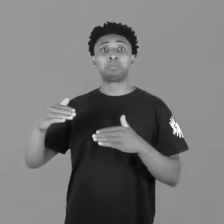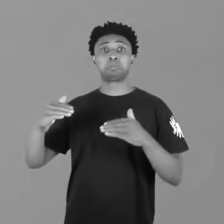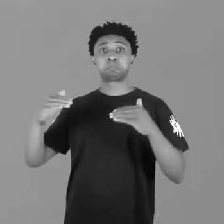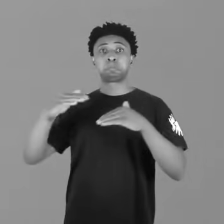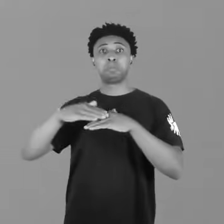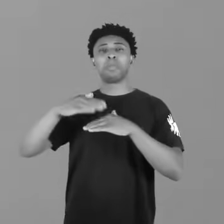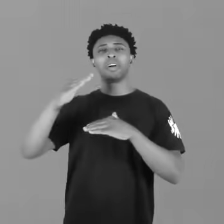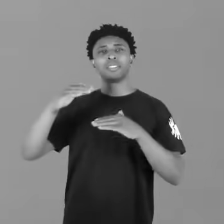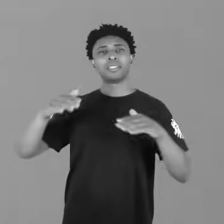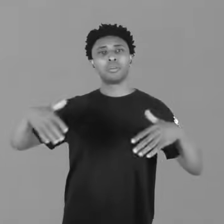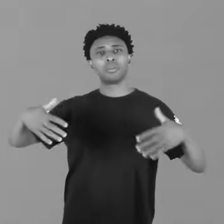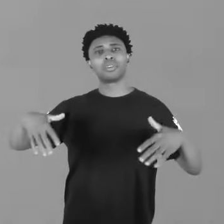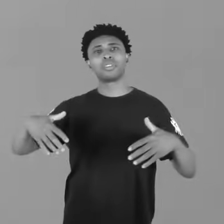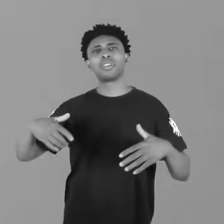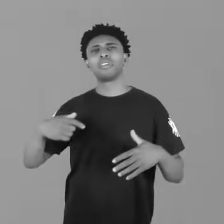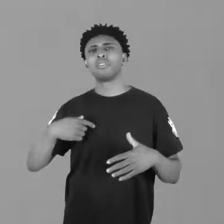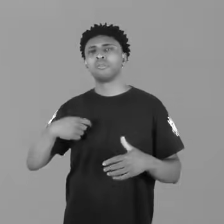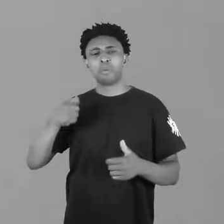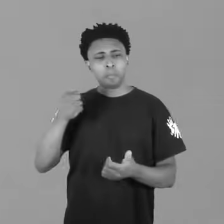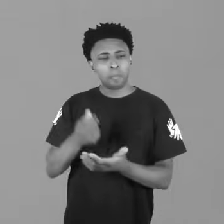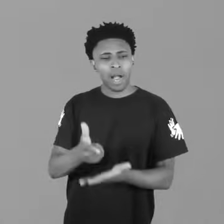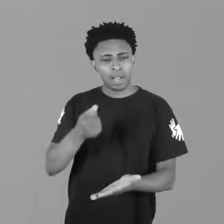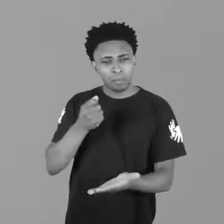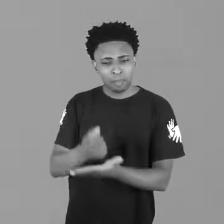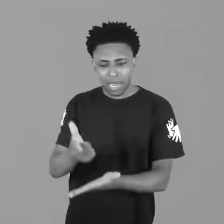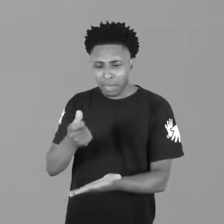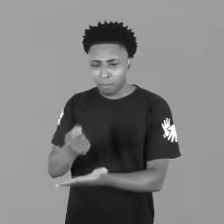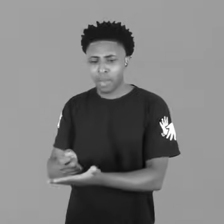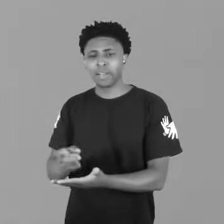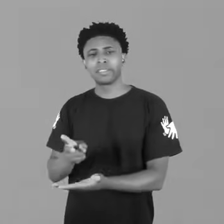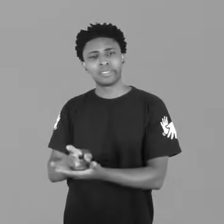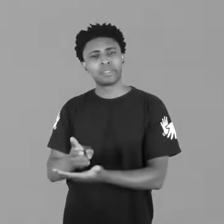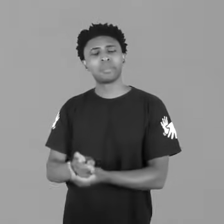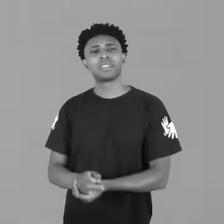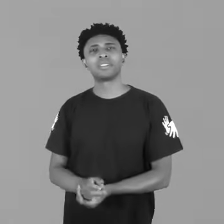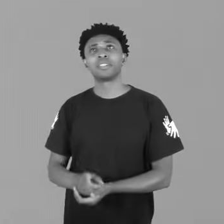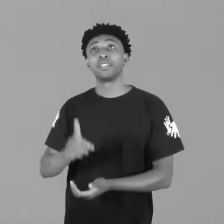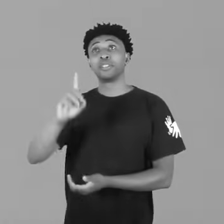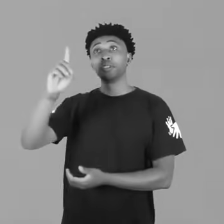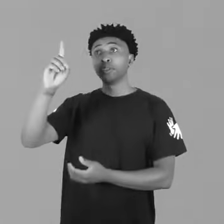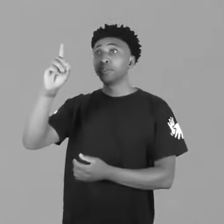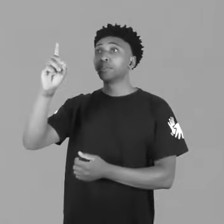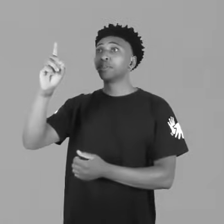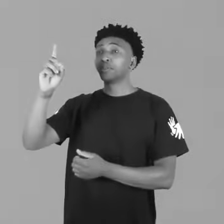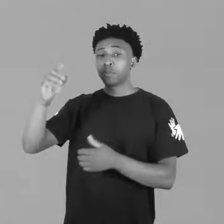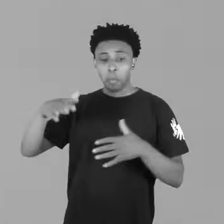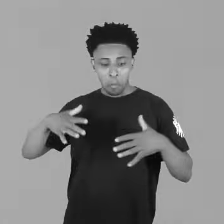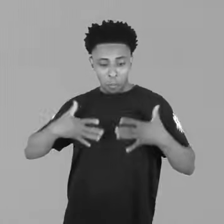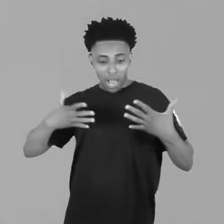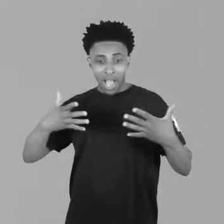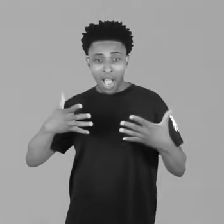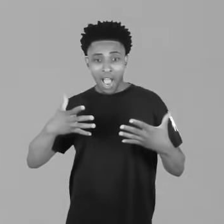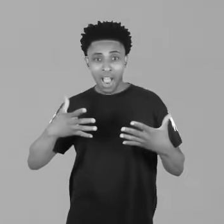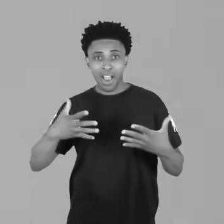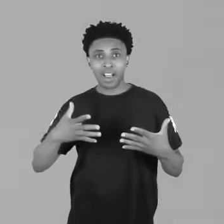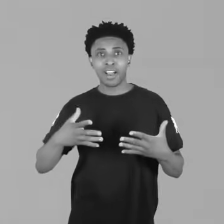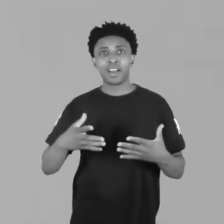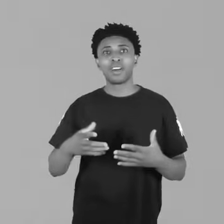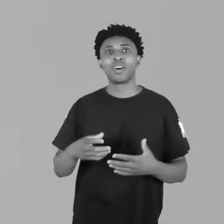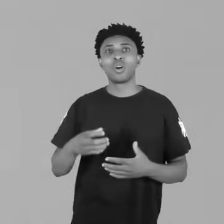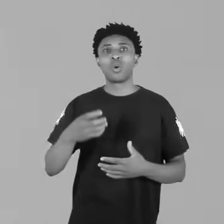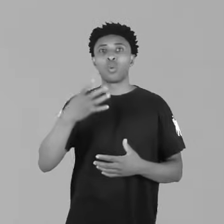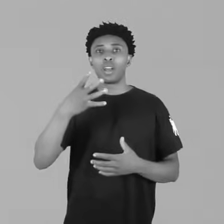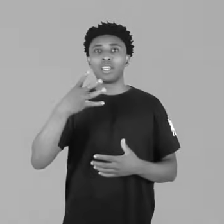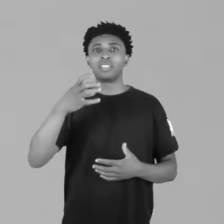o boleto do veículo. Mas como Deus sempre nos surpreende, acreditem, um carnê de 48